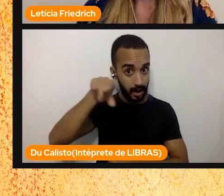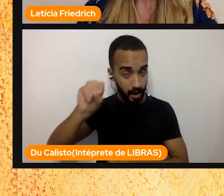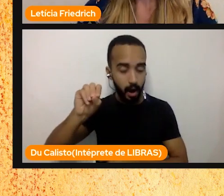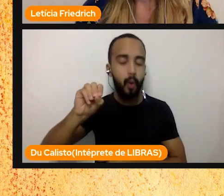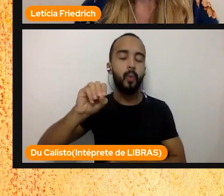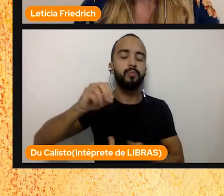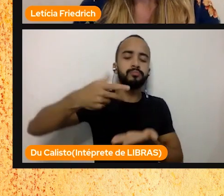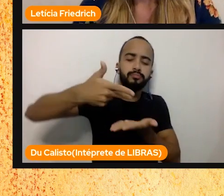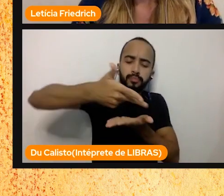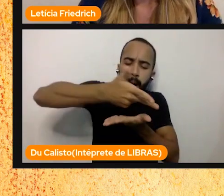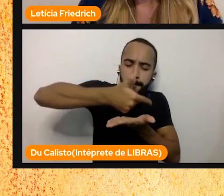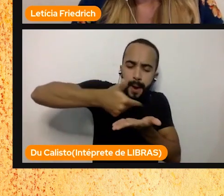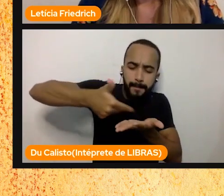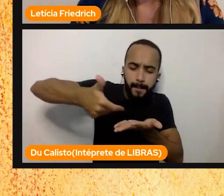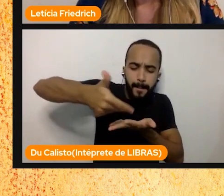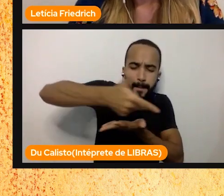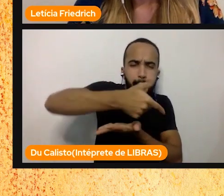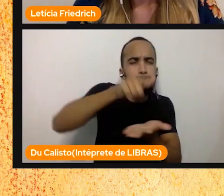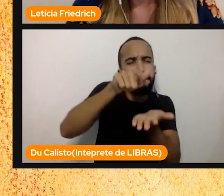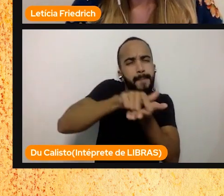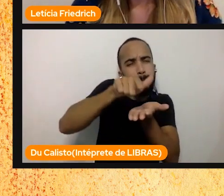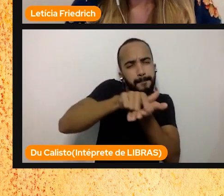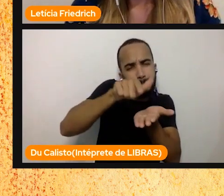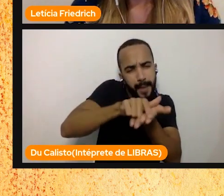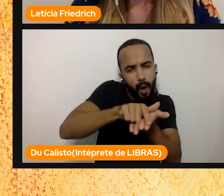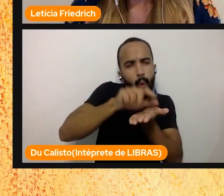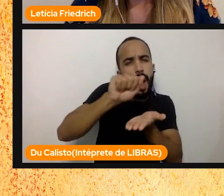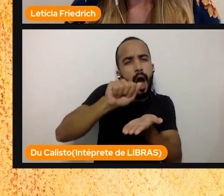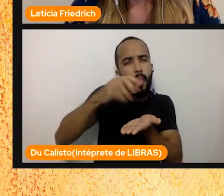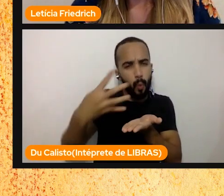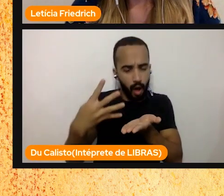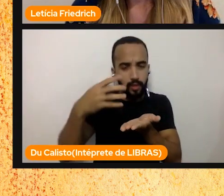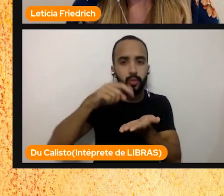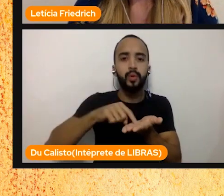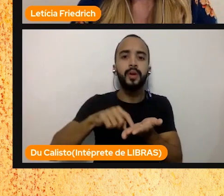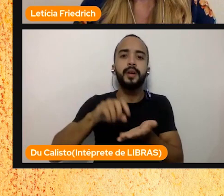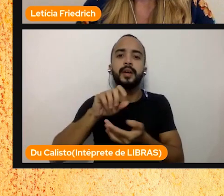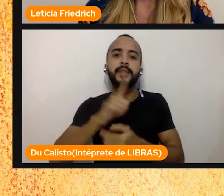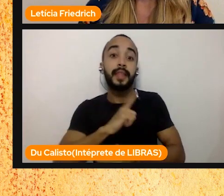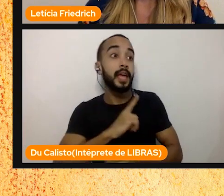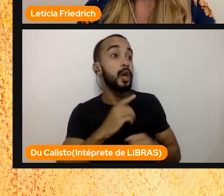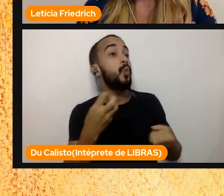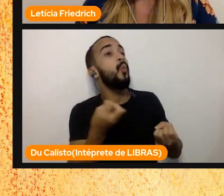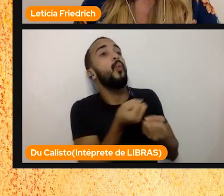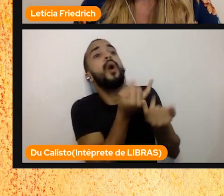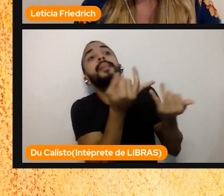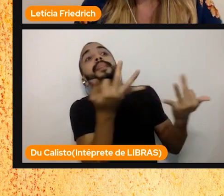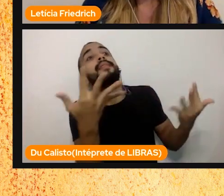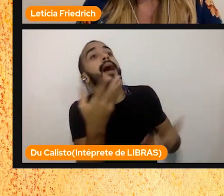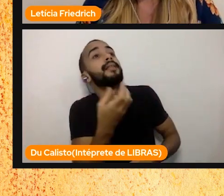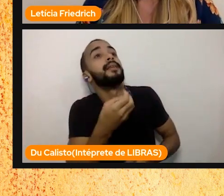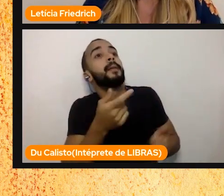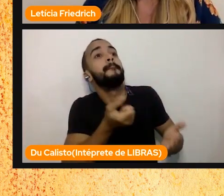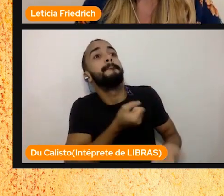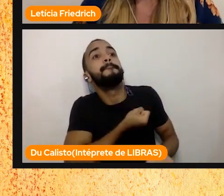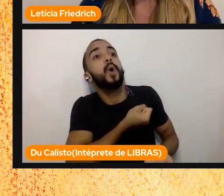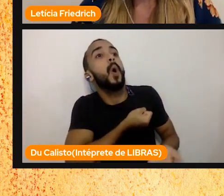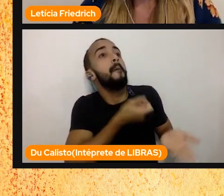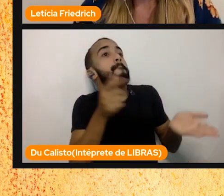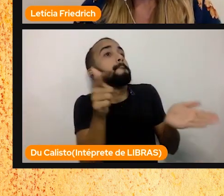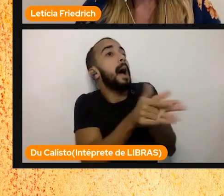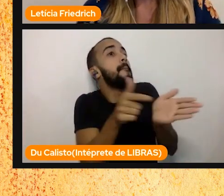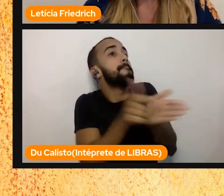e A3. Quantos desenhos, quantas folhas de papel? Você tem alguns números? Assim? Ixi, olha, quem tiver